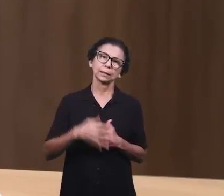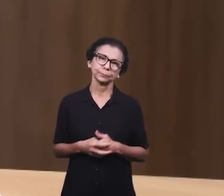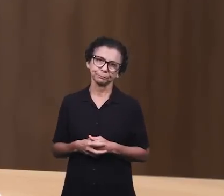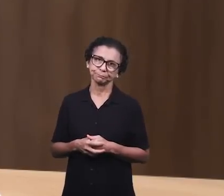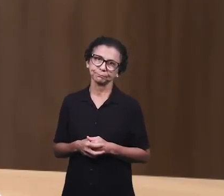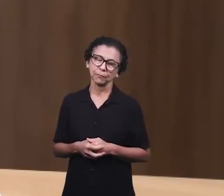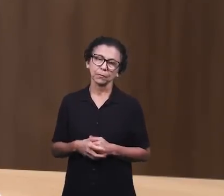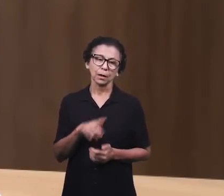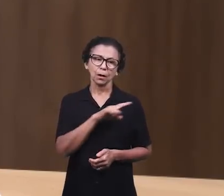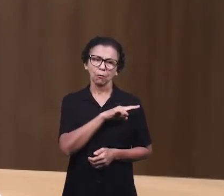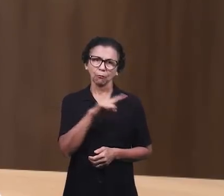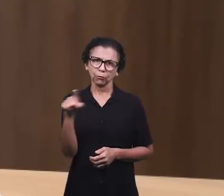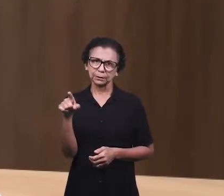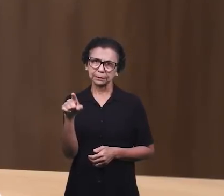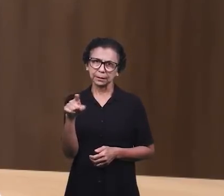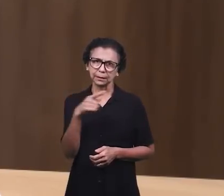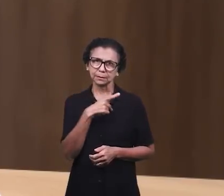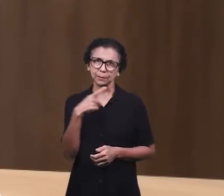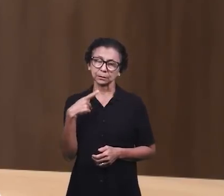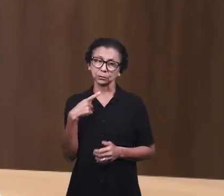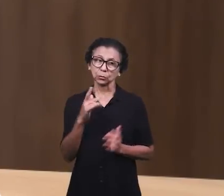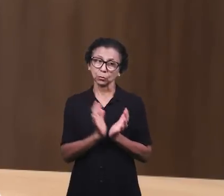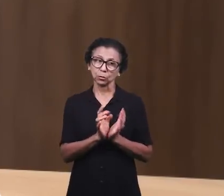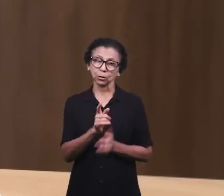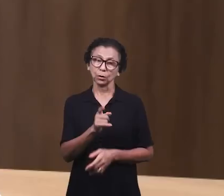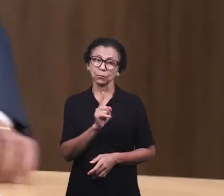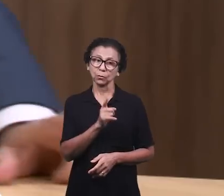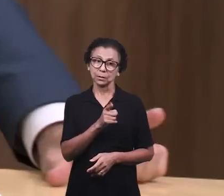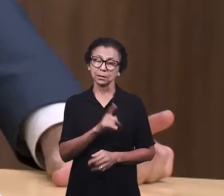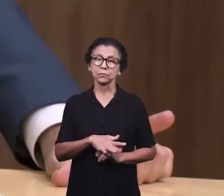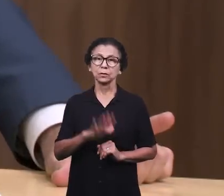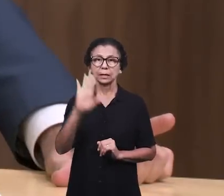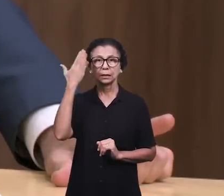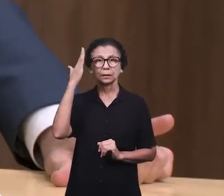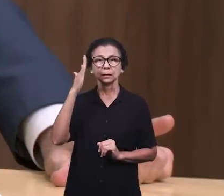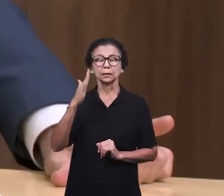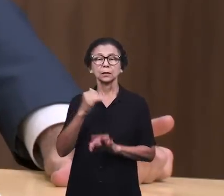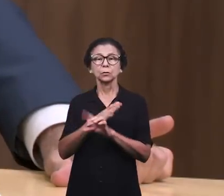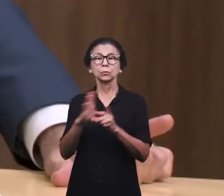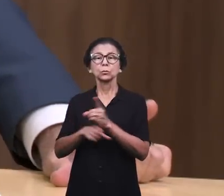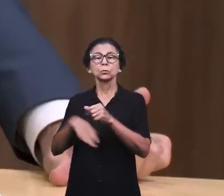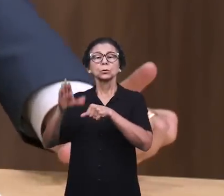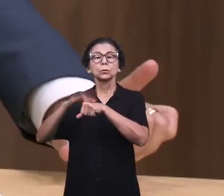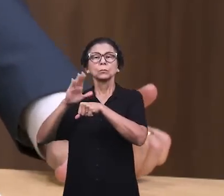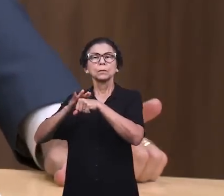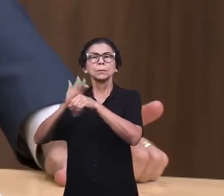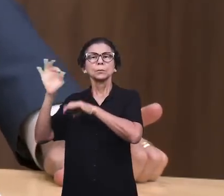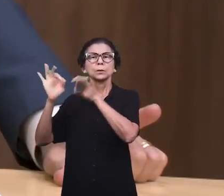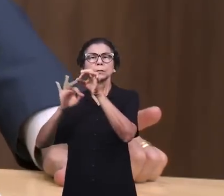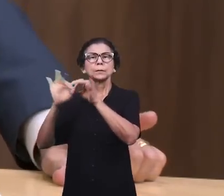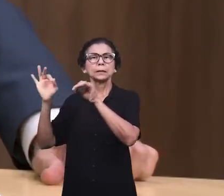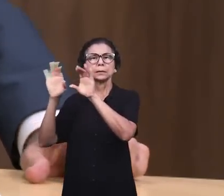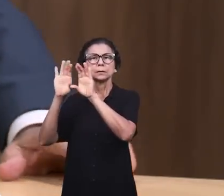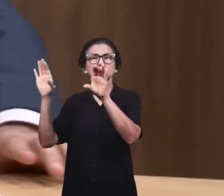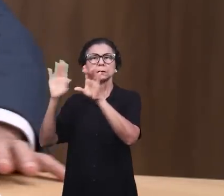vocês vão ter que alcançar, olha a responsabilidade, o culto que eu programei lá na